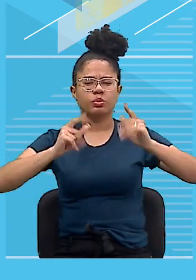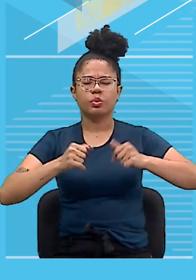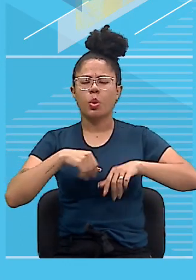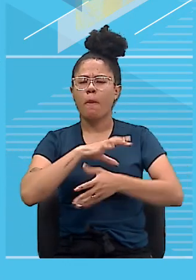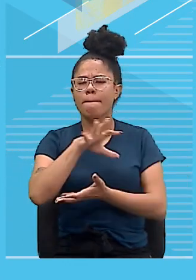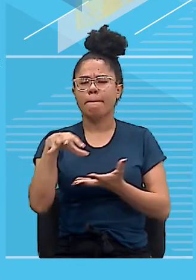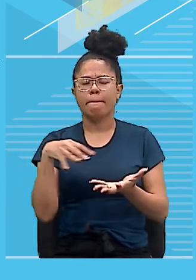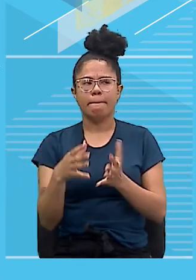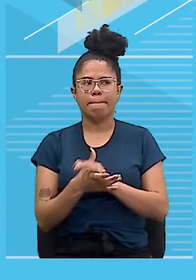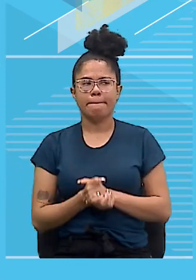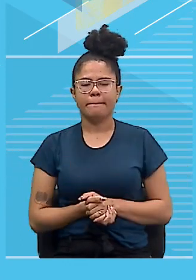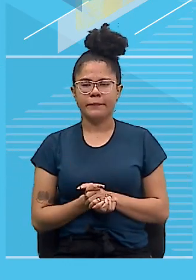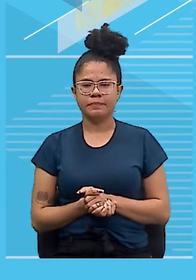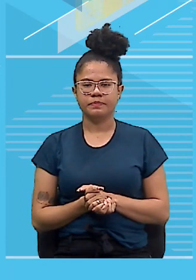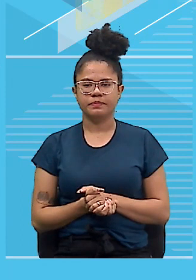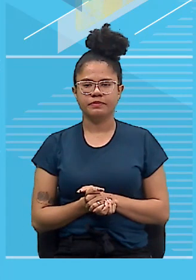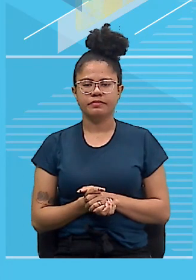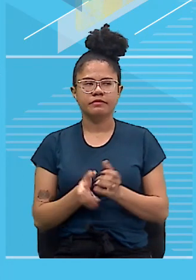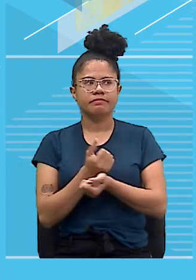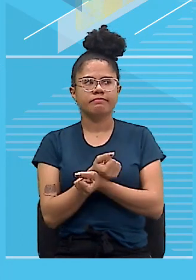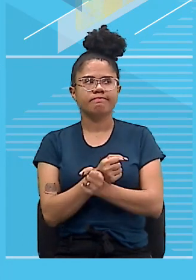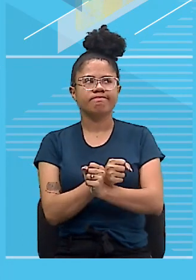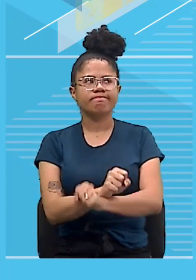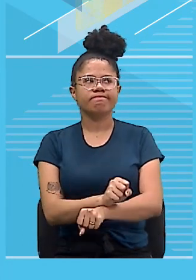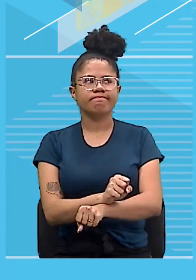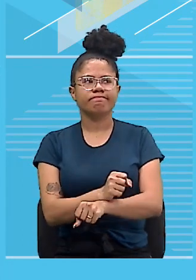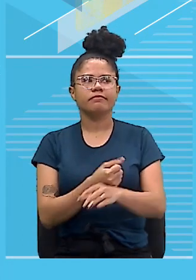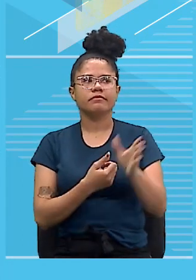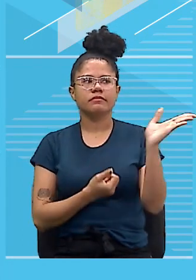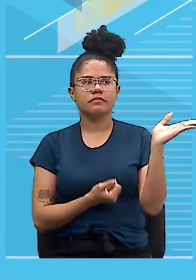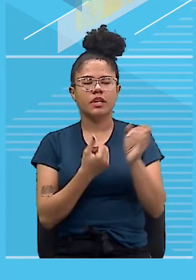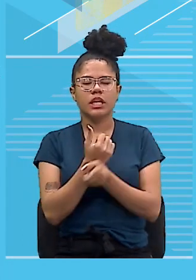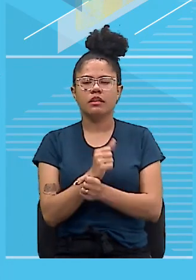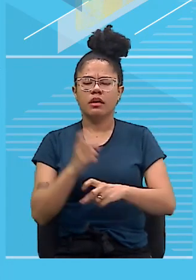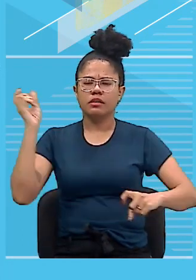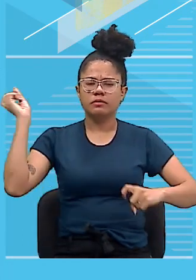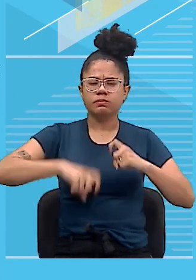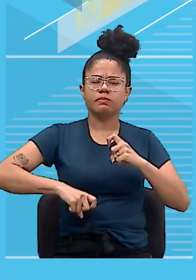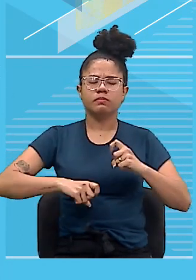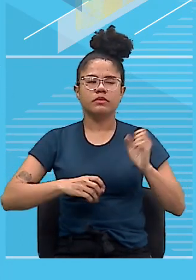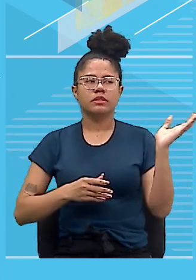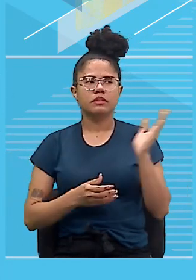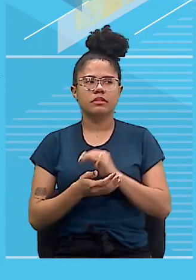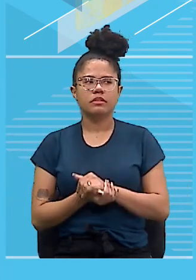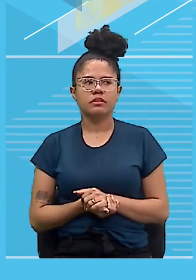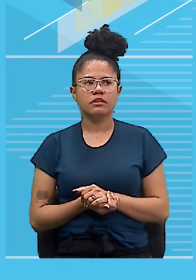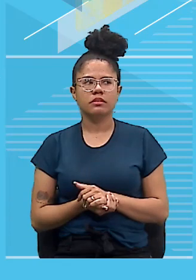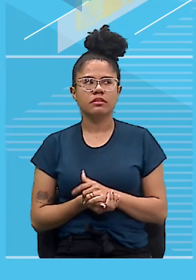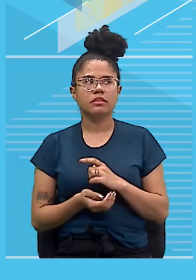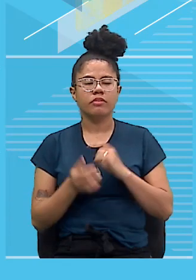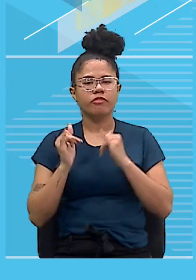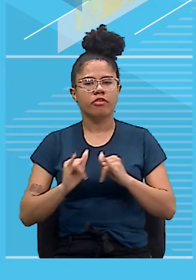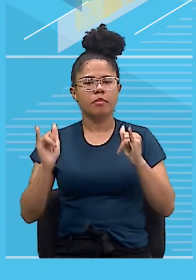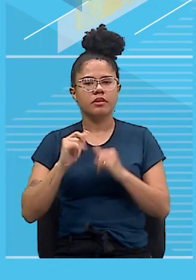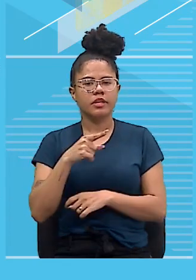transformadas em escravas sexuais e ali está o chefe do grupo bucaram que informações mais recentes que ele já morreu